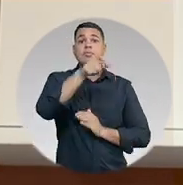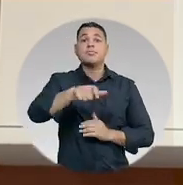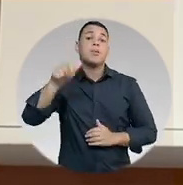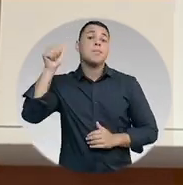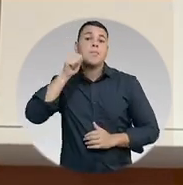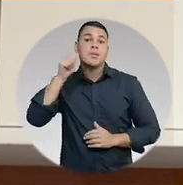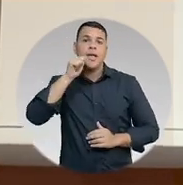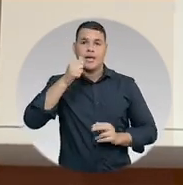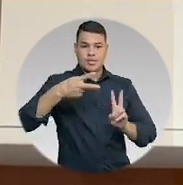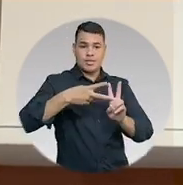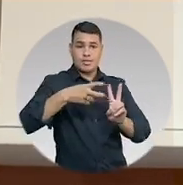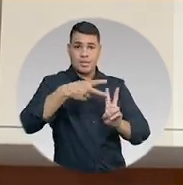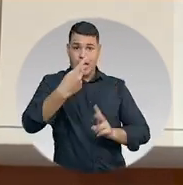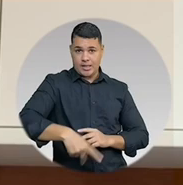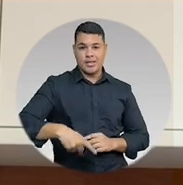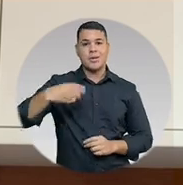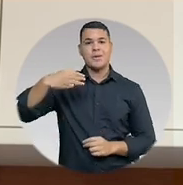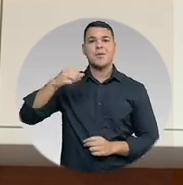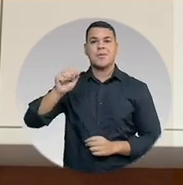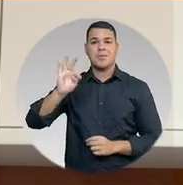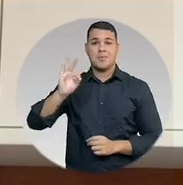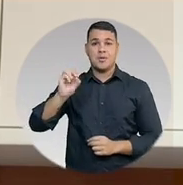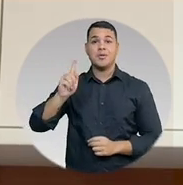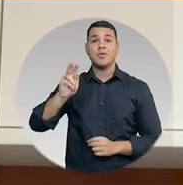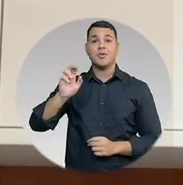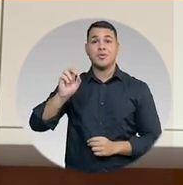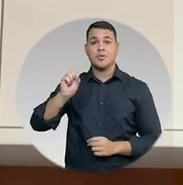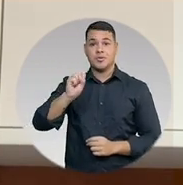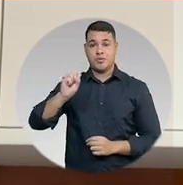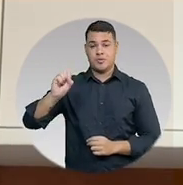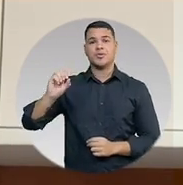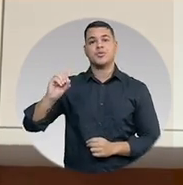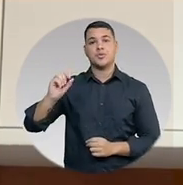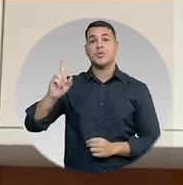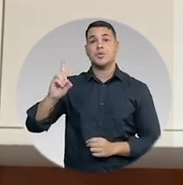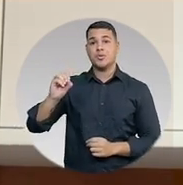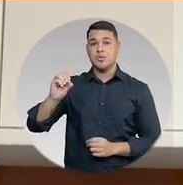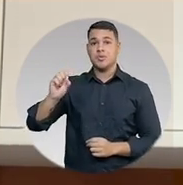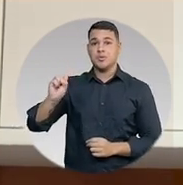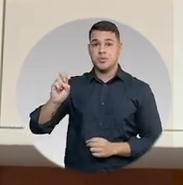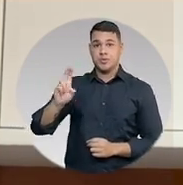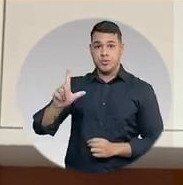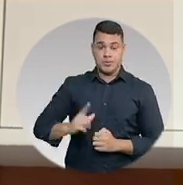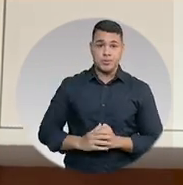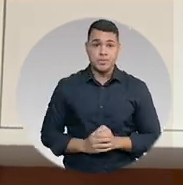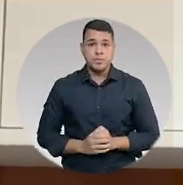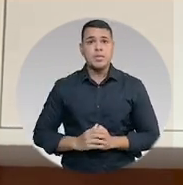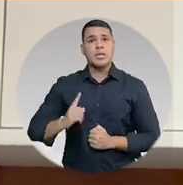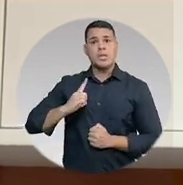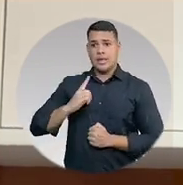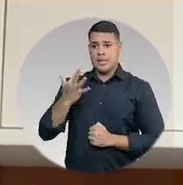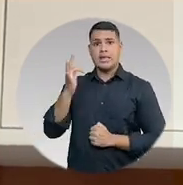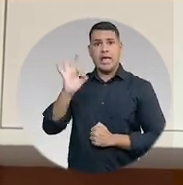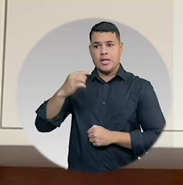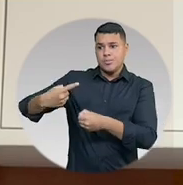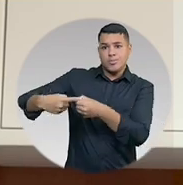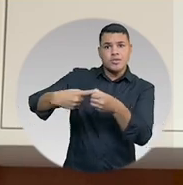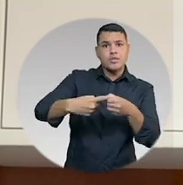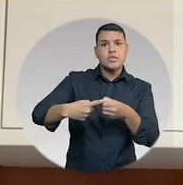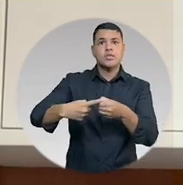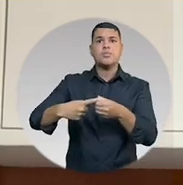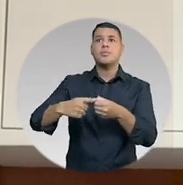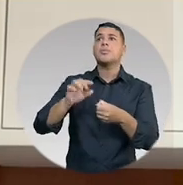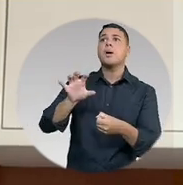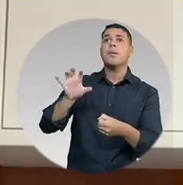nós realizamos um inquérito estadual. Nós tivemos em 10 municípios do estado, que tem maior quantitativo de